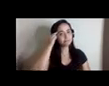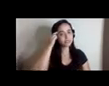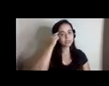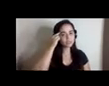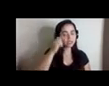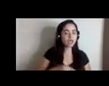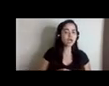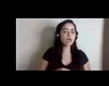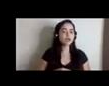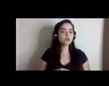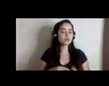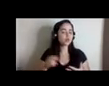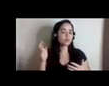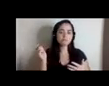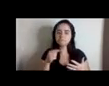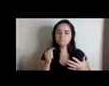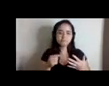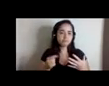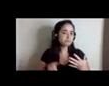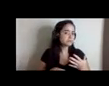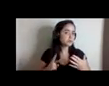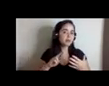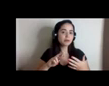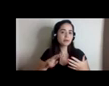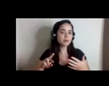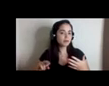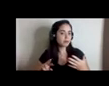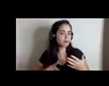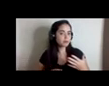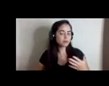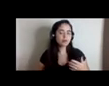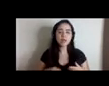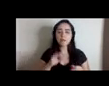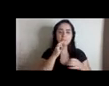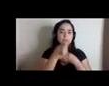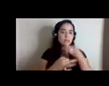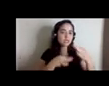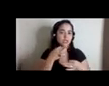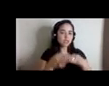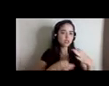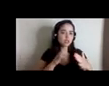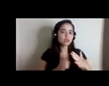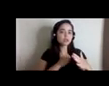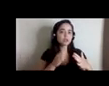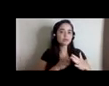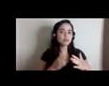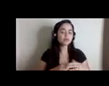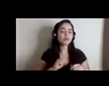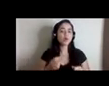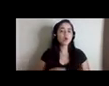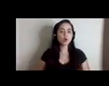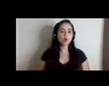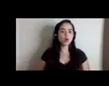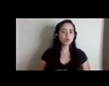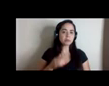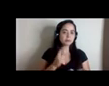com suas várias problemáticas. Eu não estou criticando o empreendedorismo ou a disciplina de empreendedorismo.